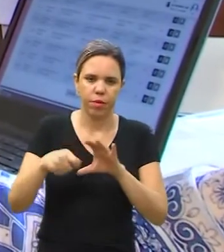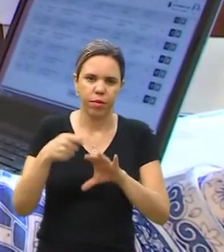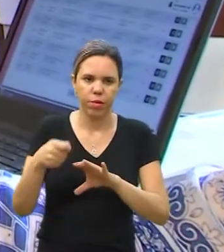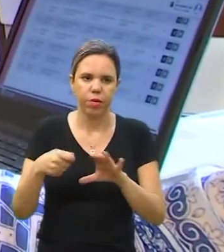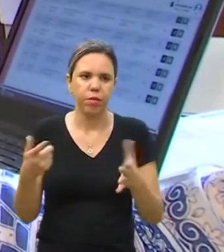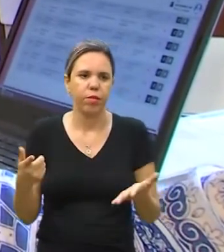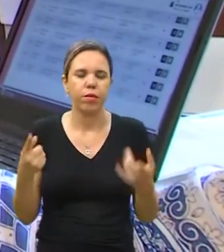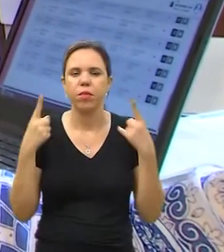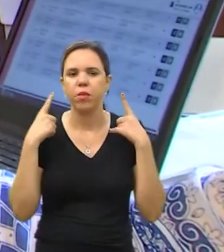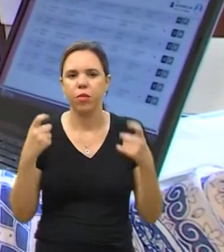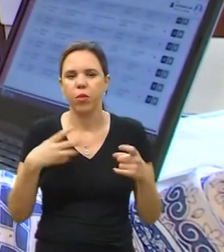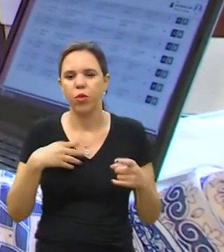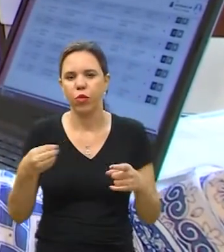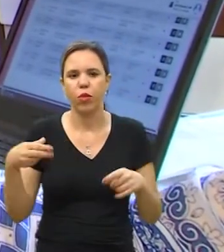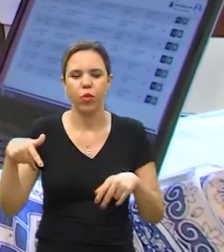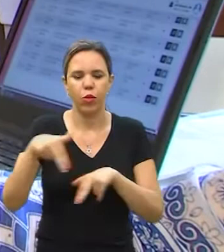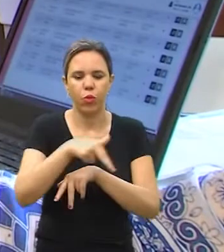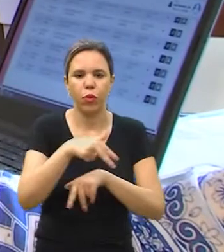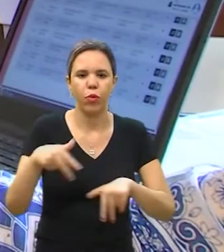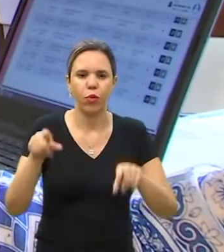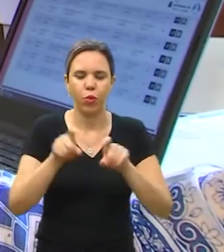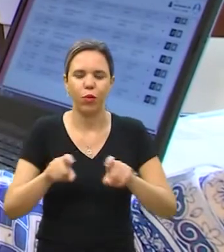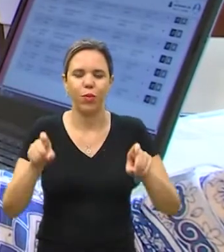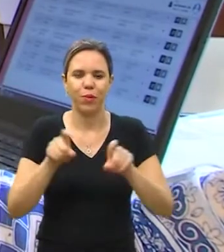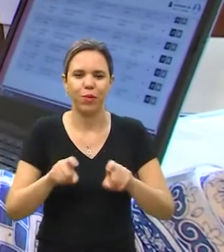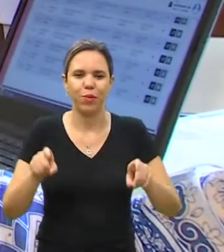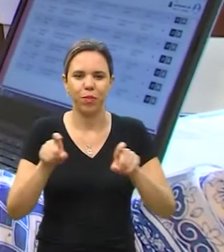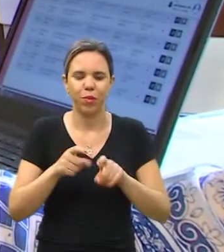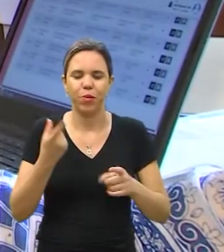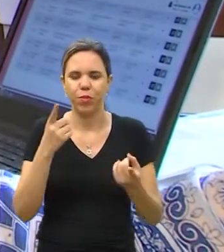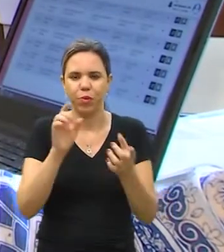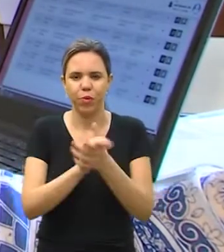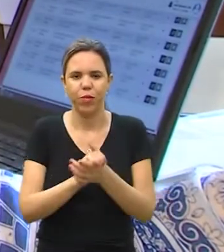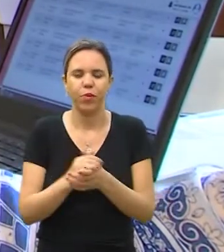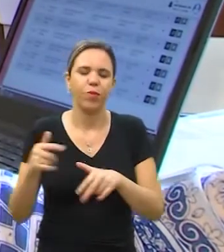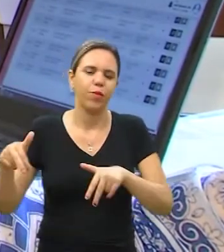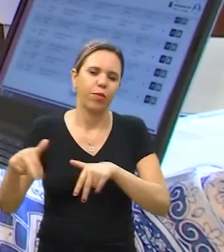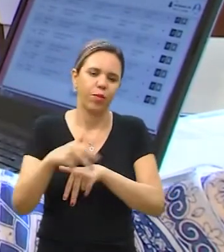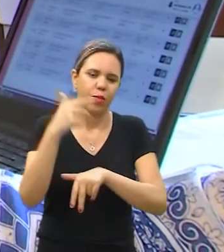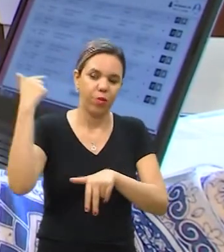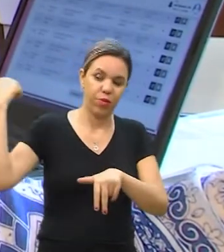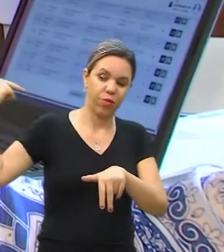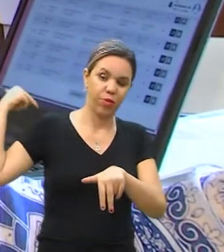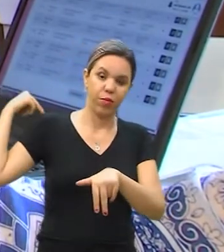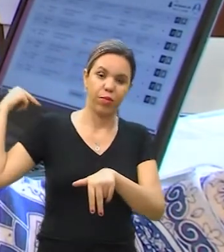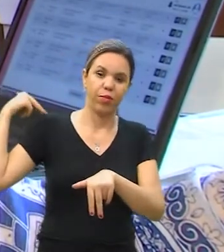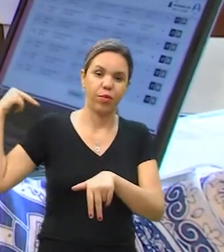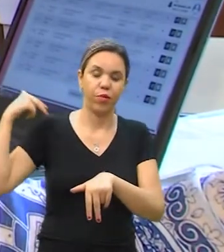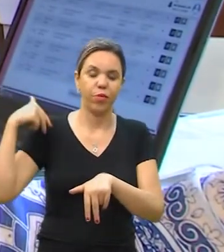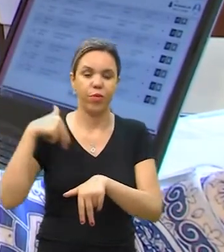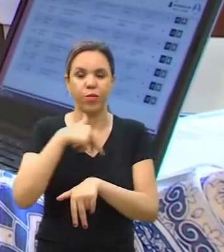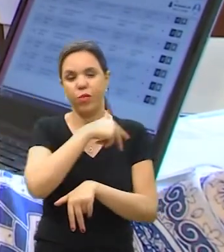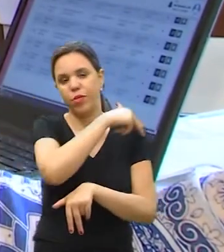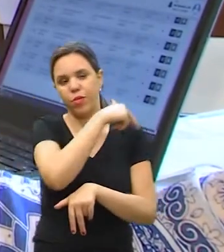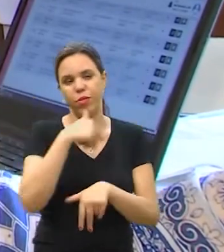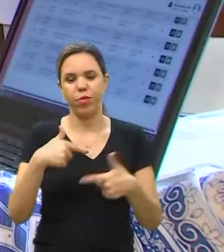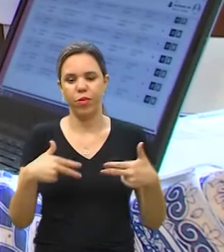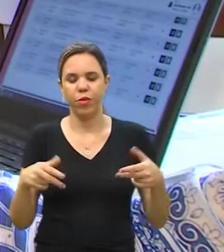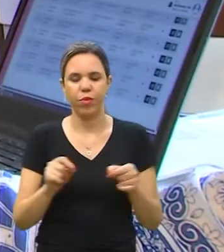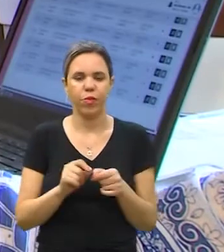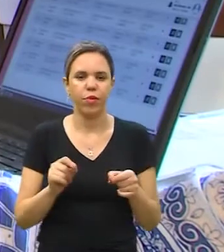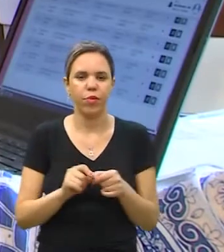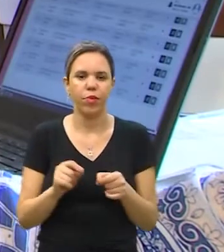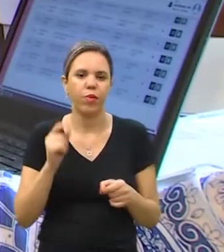coisa, meus filhos passavam na frente do computador, minha esposa passava, de repente fazendo alguma